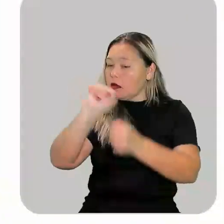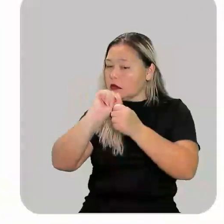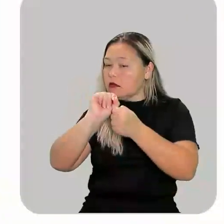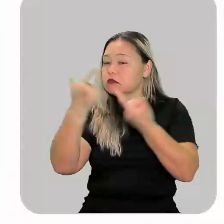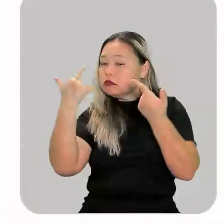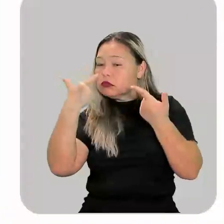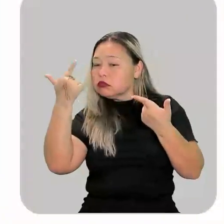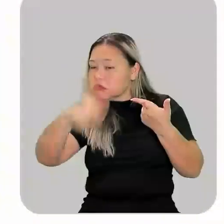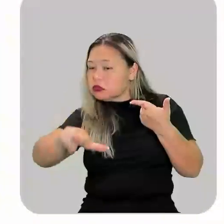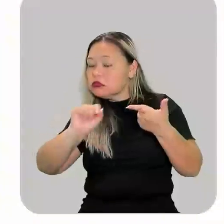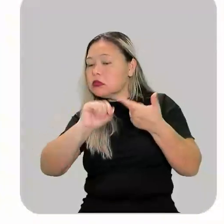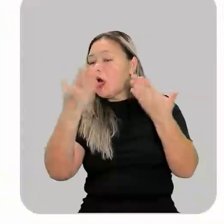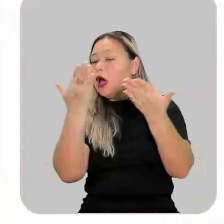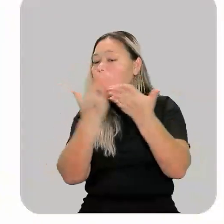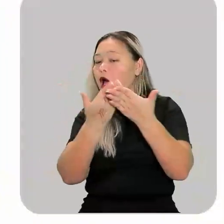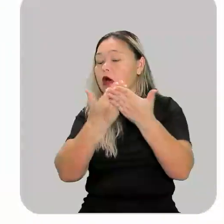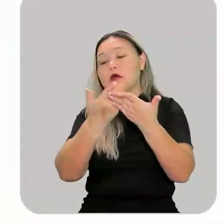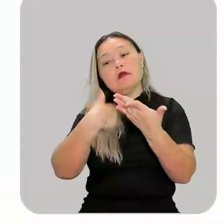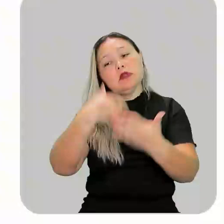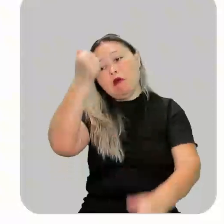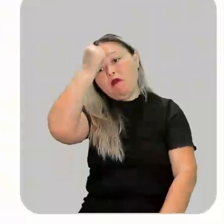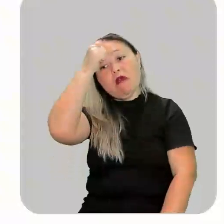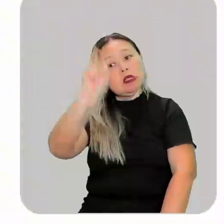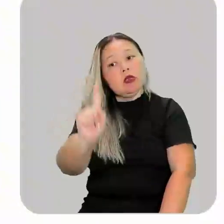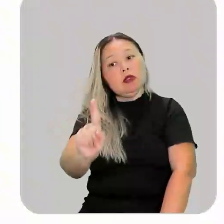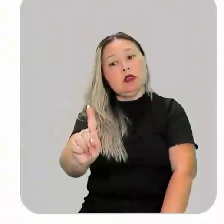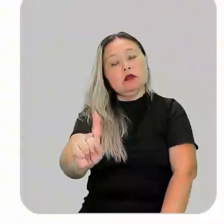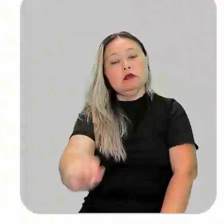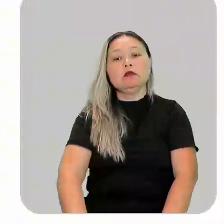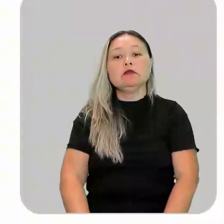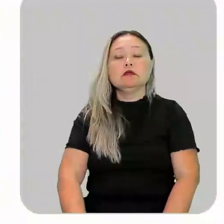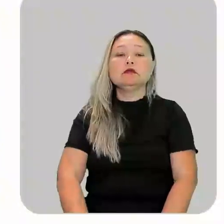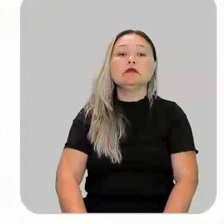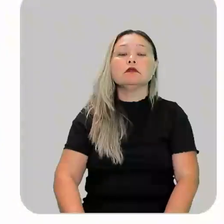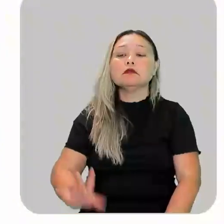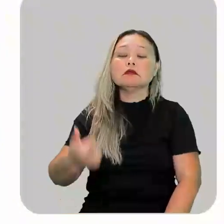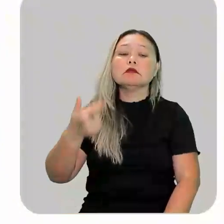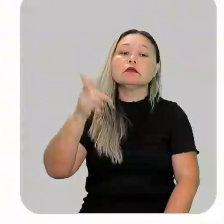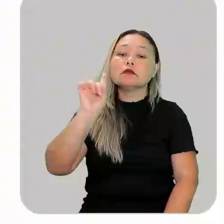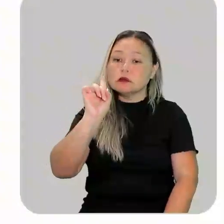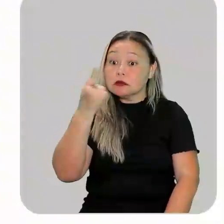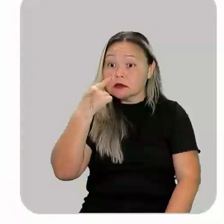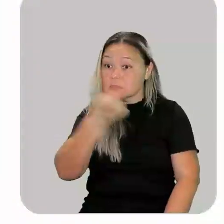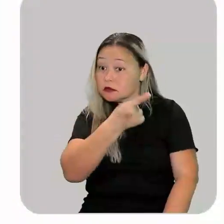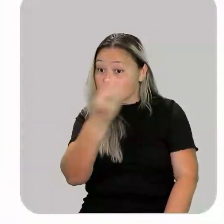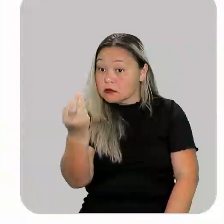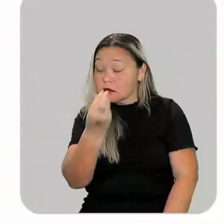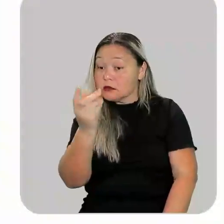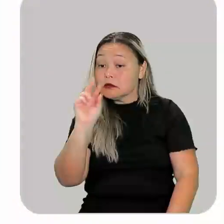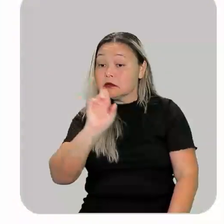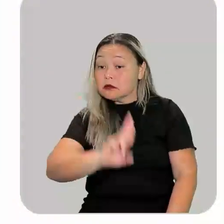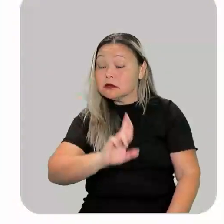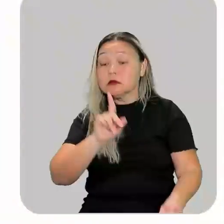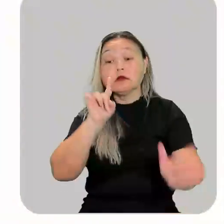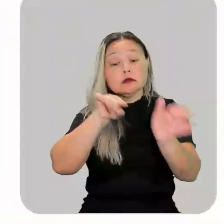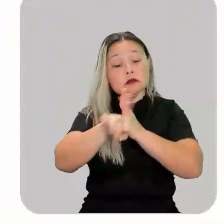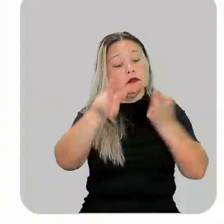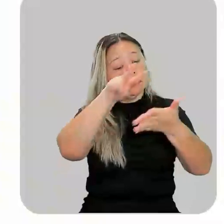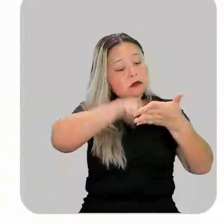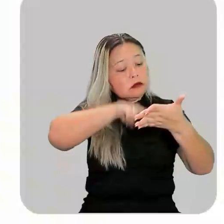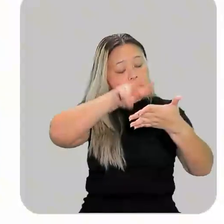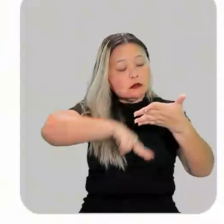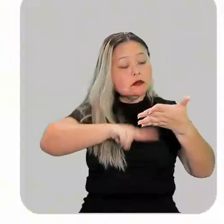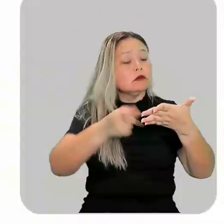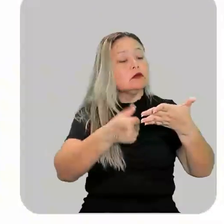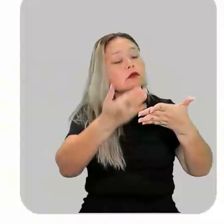as aulas, você não vai se arrepender. Beleza, então vocês viram o caminho que a gente fez para resolver essa questão? A gente fez a leitura, depois a gente